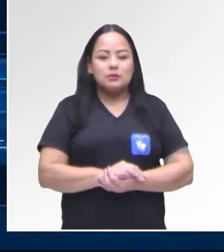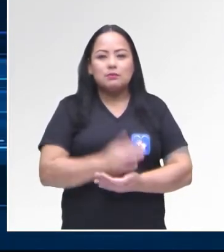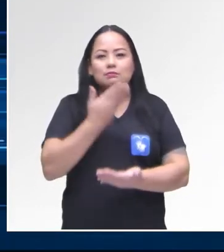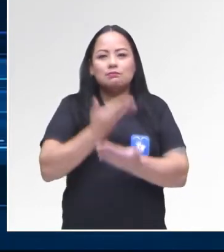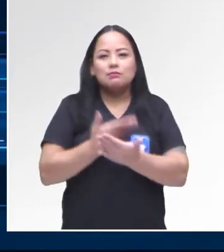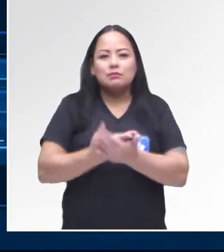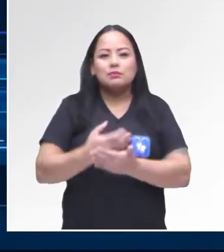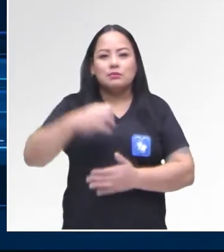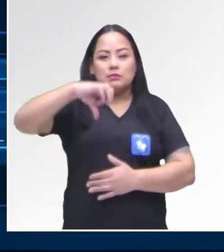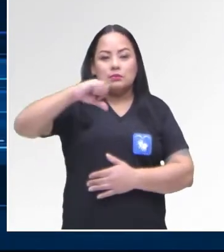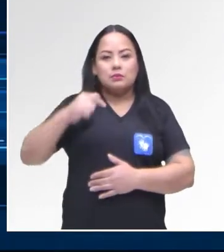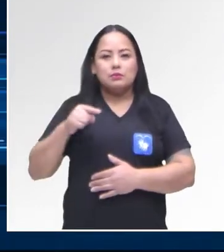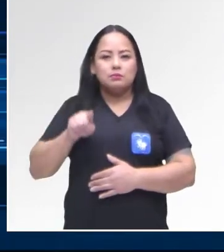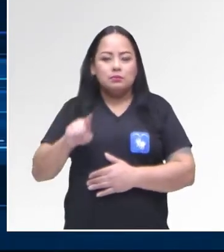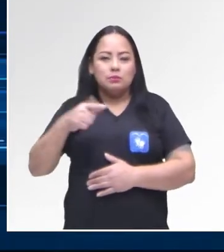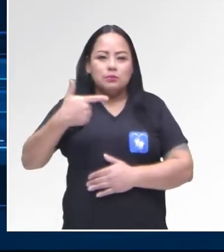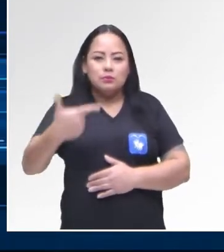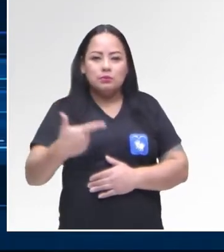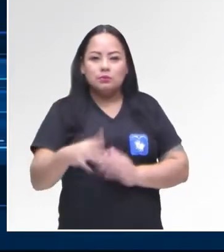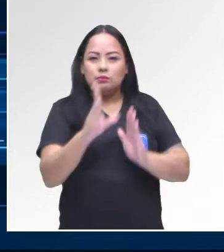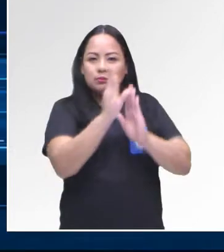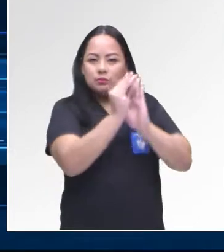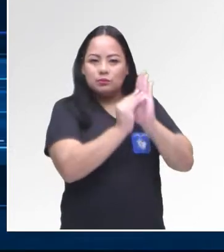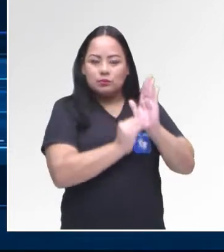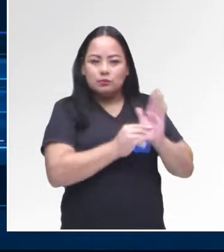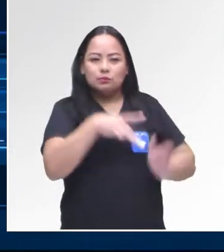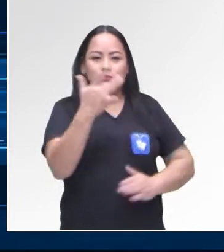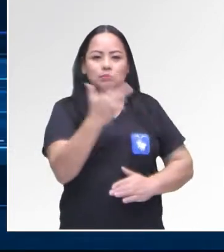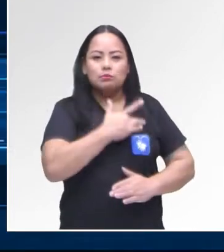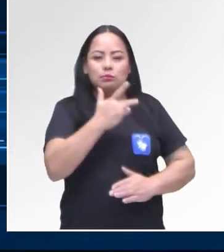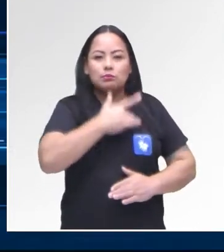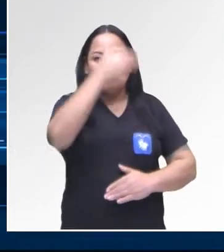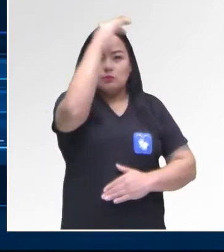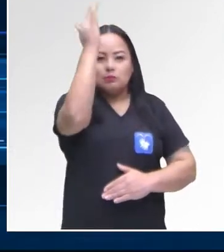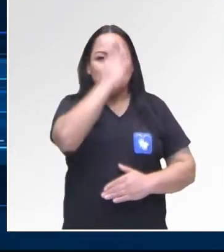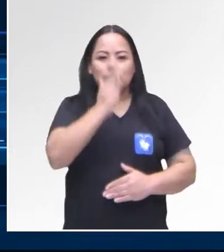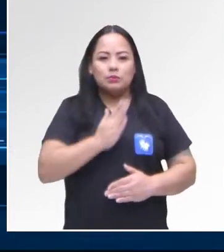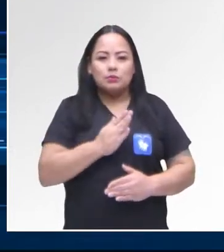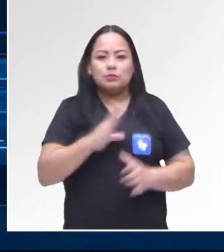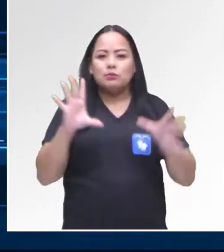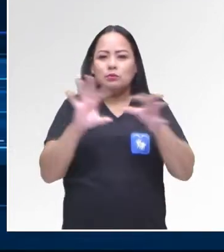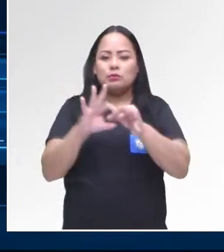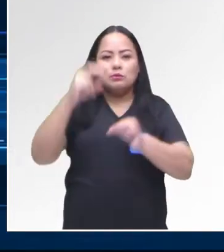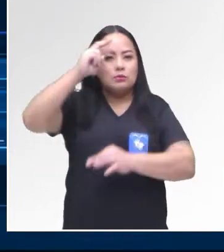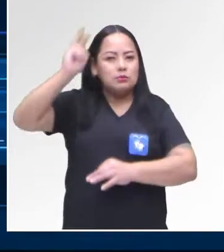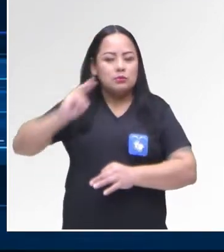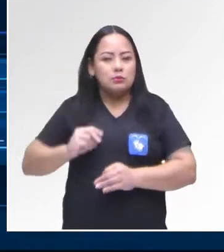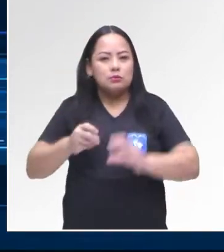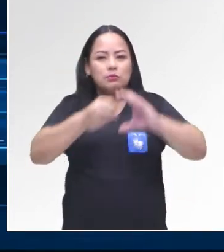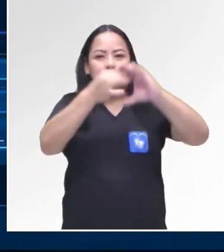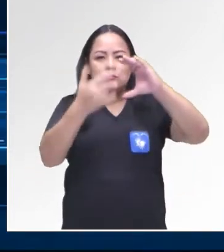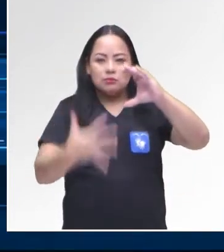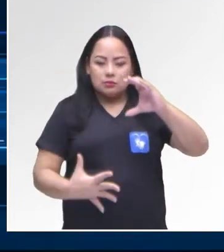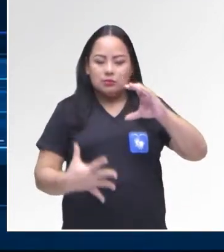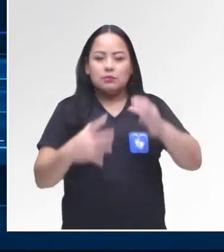Aula 9.2. Conteúdo. Romantismo no Brasil. Contexto histórico e